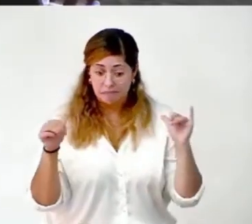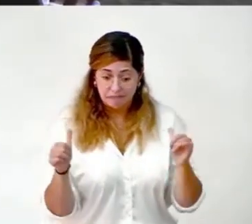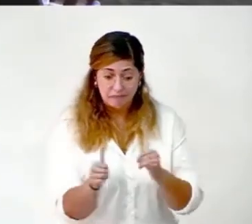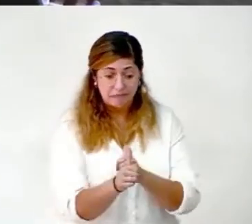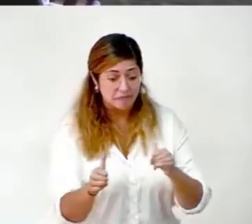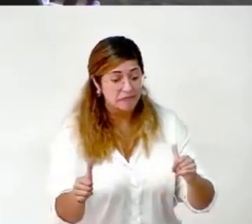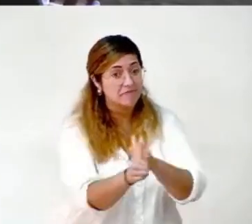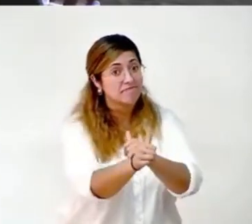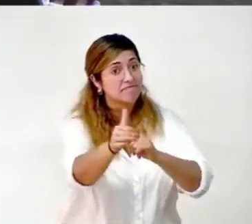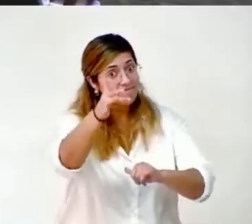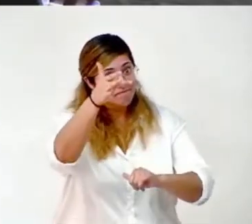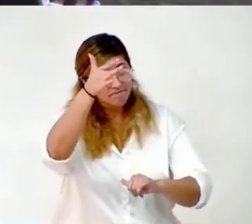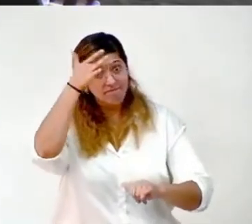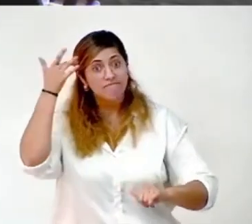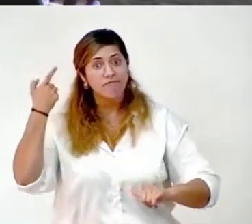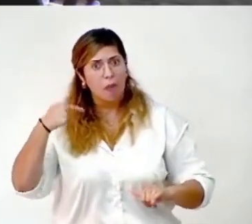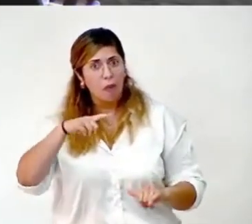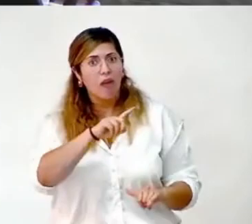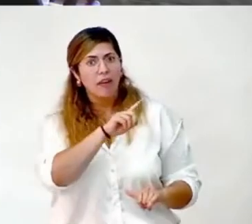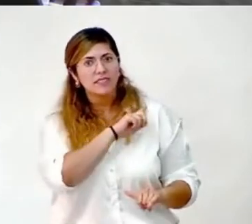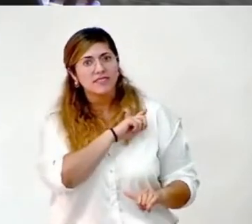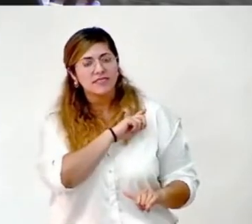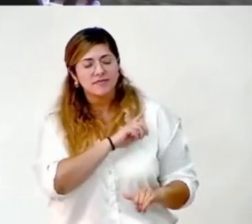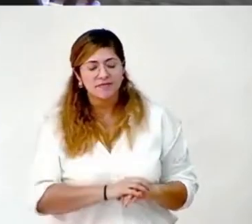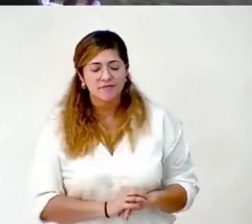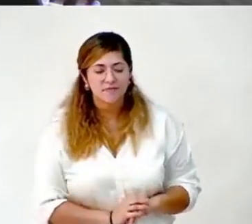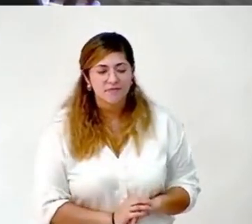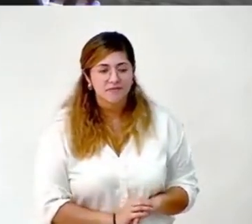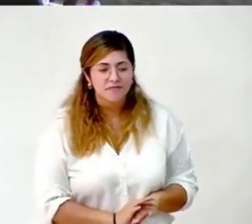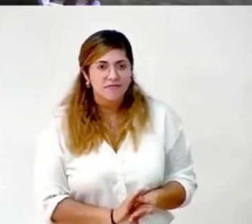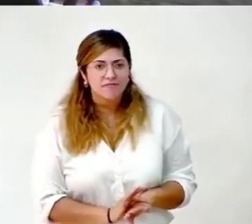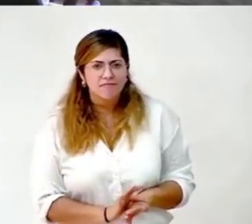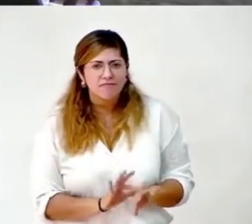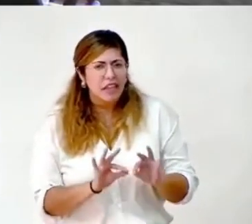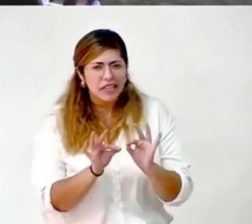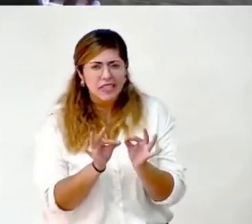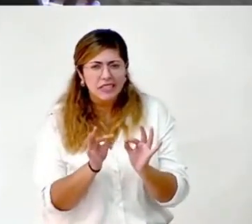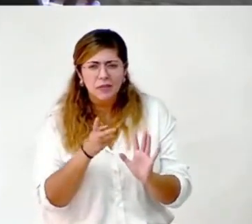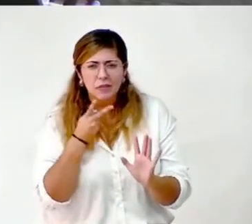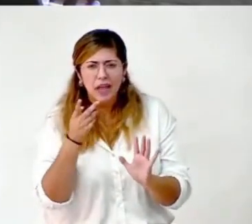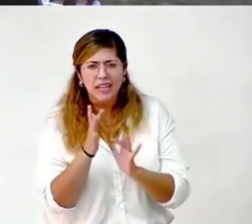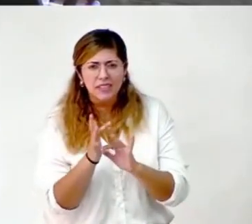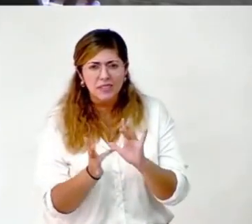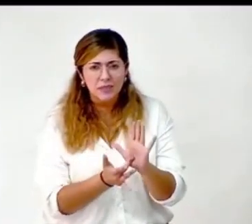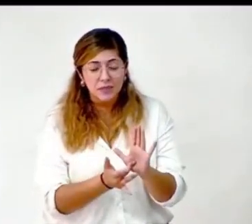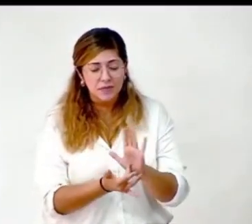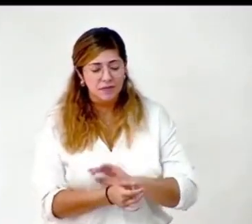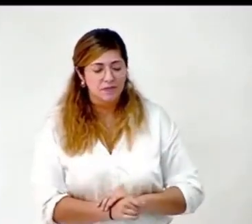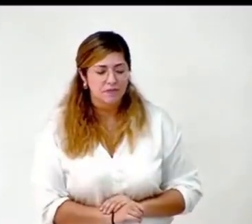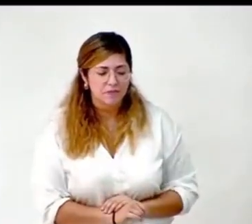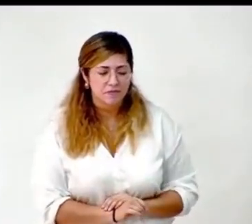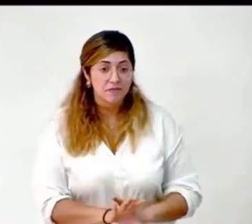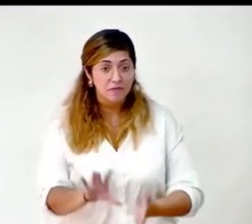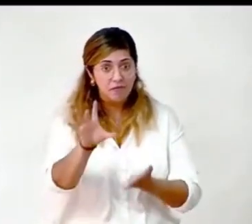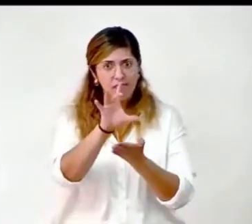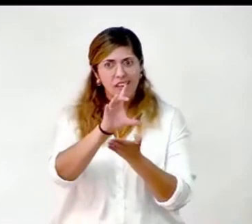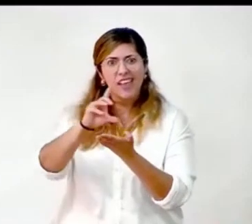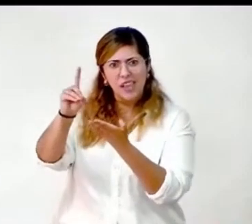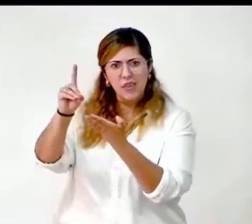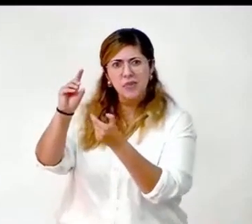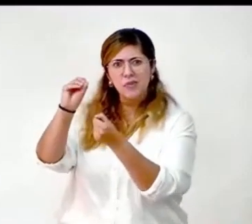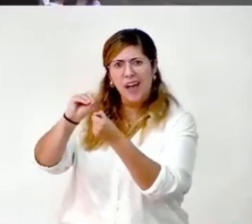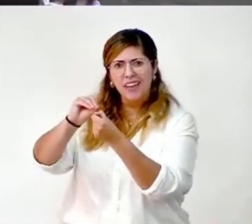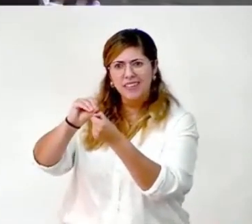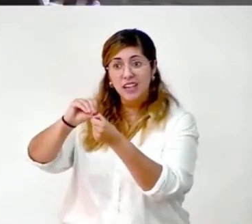E o argumento simples dentro desses dois versículos é que Deus faz nascer o seu sol